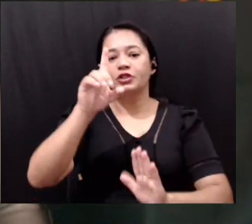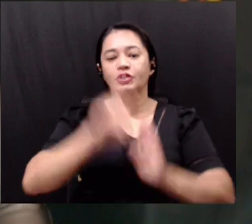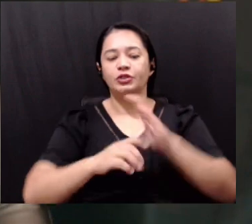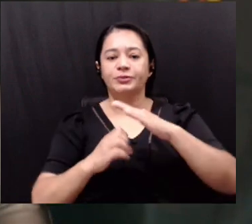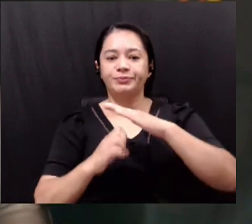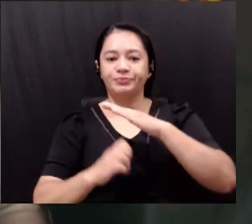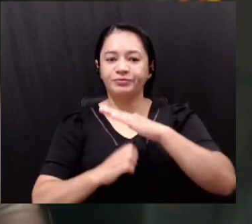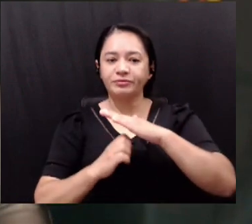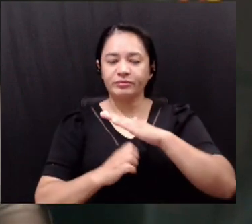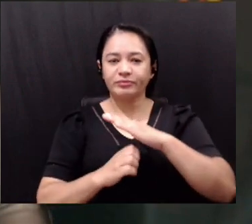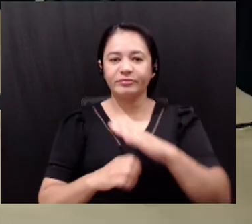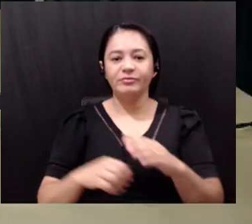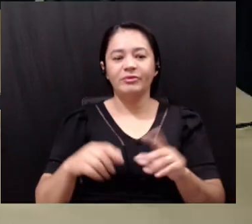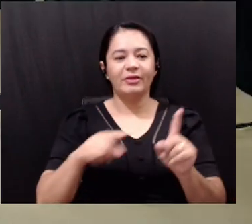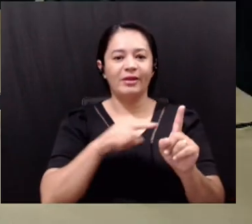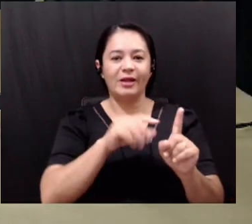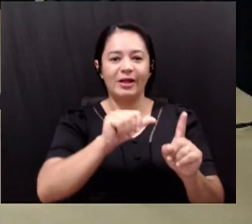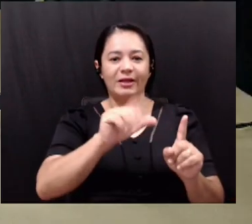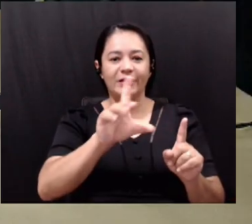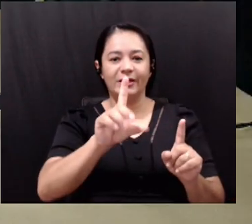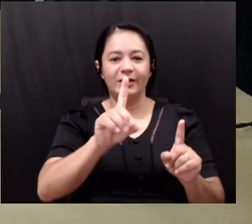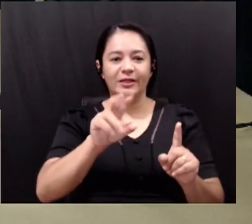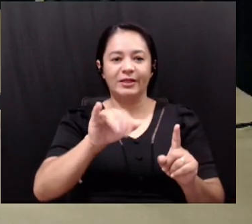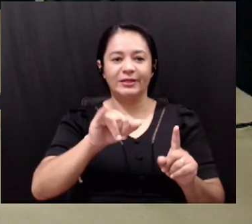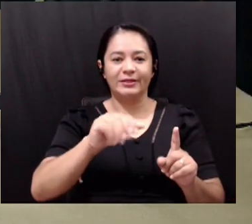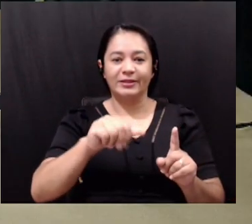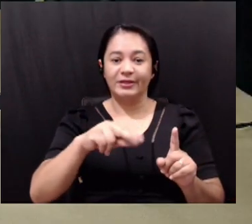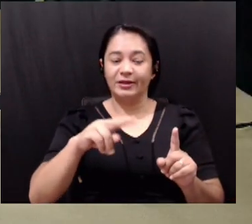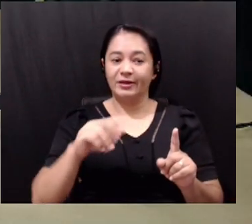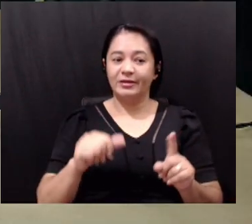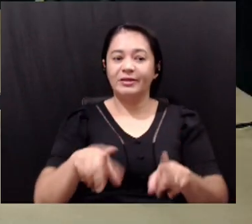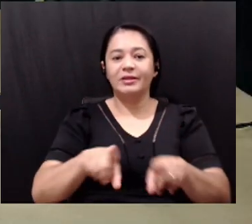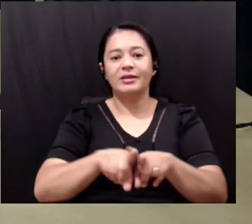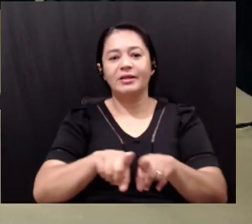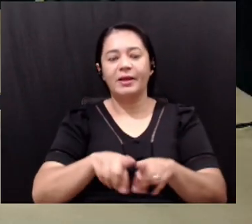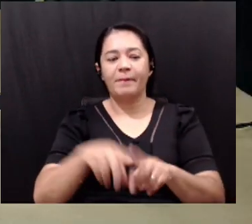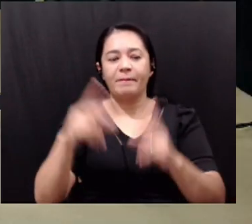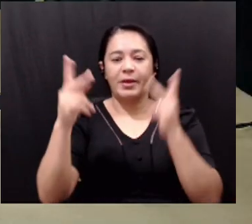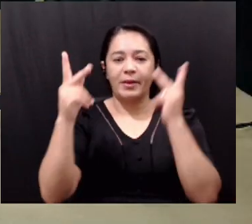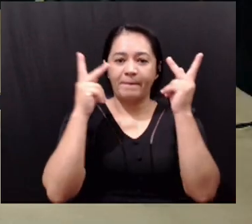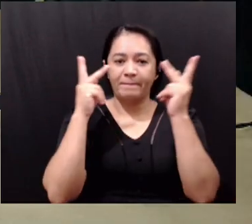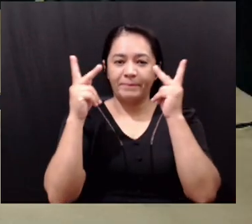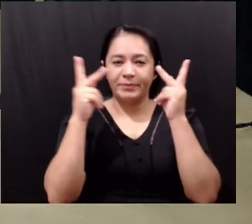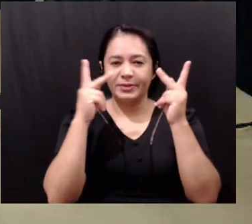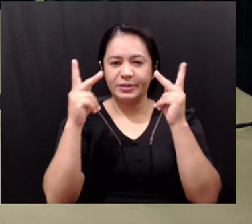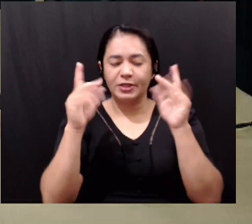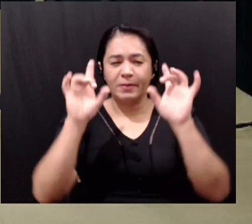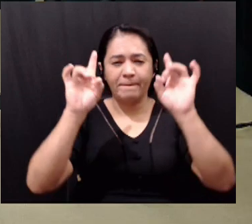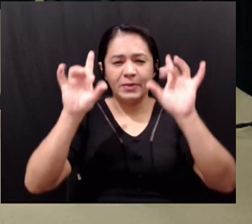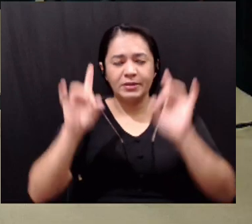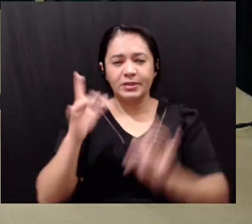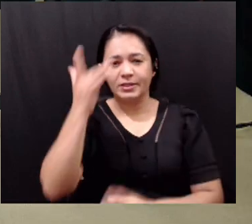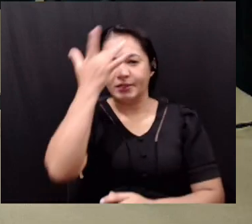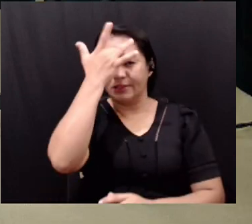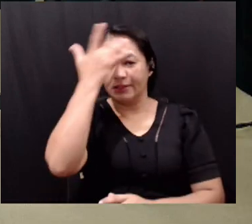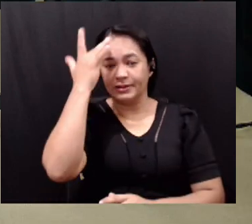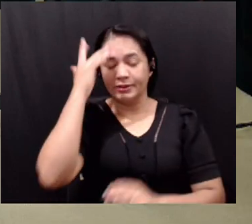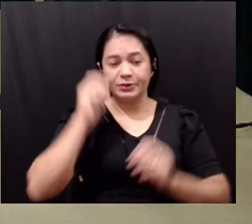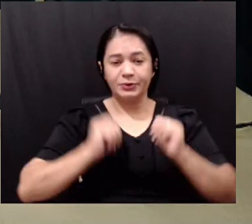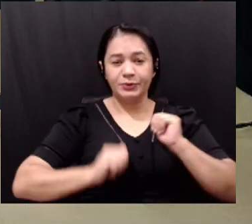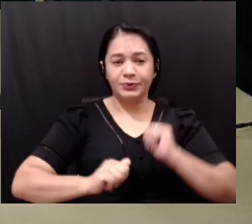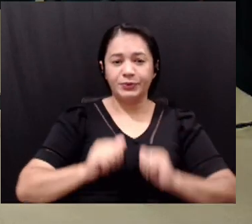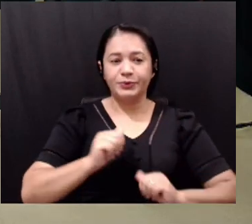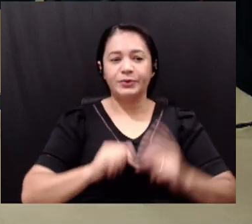Oliveira Saltarini, também com a gente a psicóloga especializada em saúde mental e ansiedade, doutora